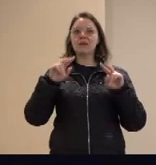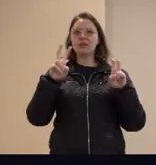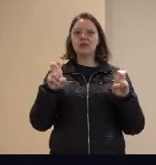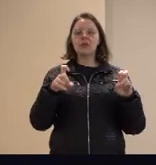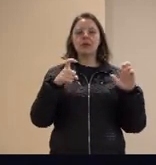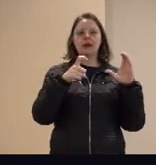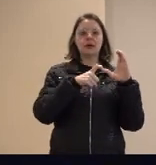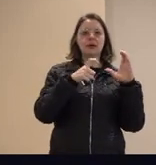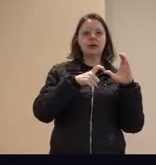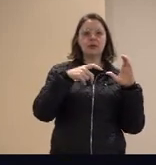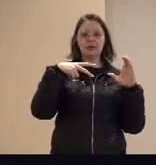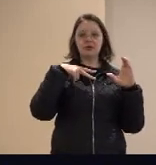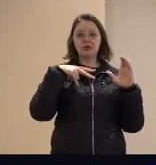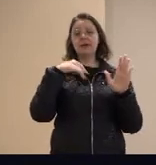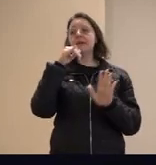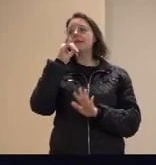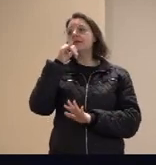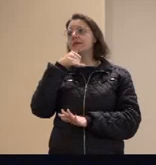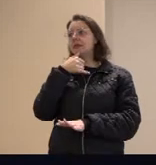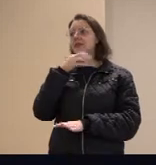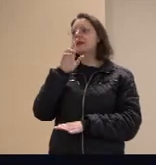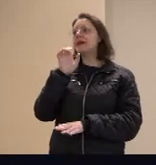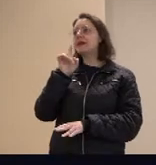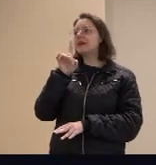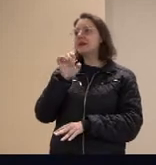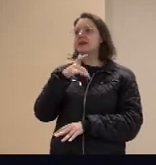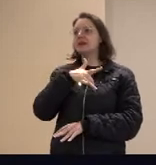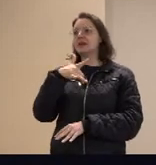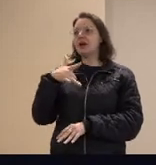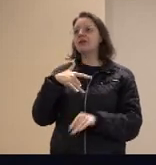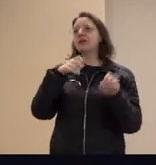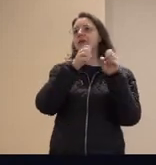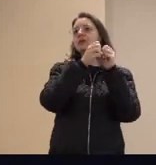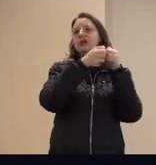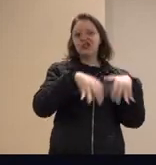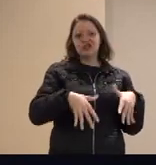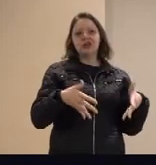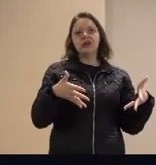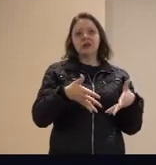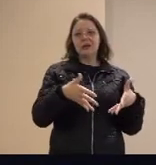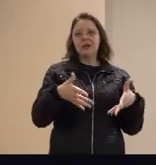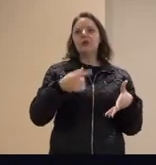infelizmente, a rede de saúde está muito precária, né?